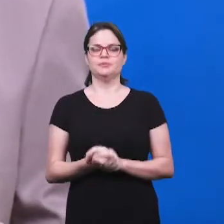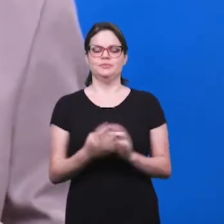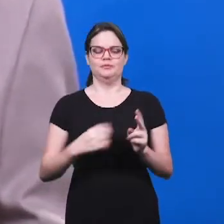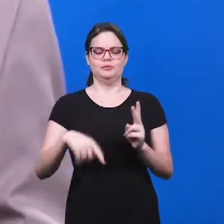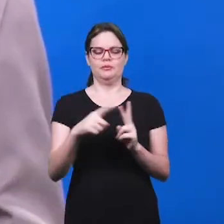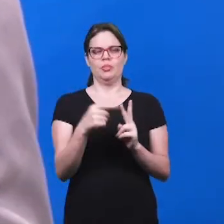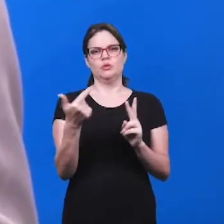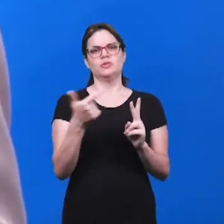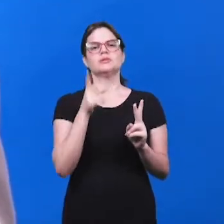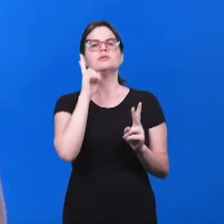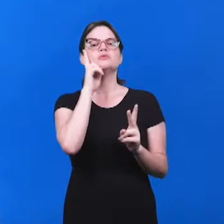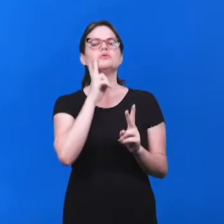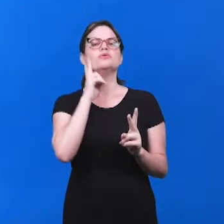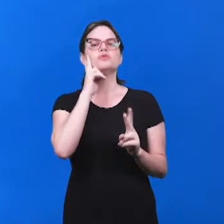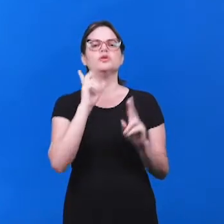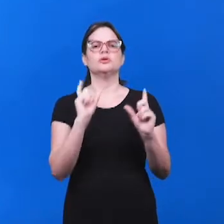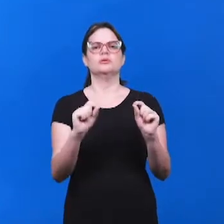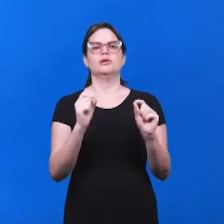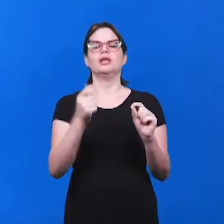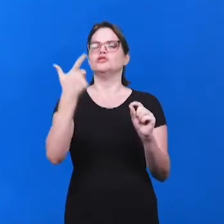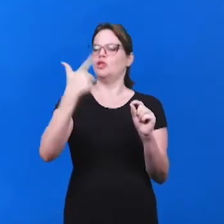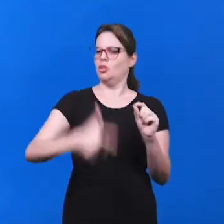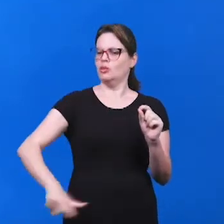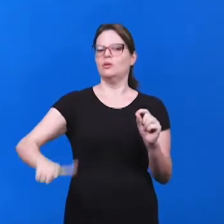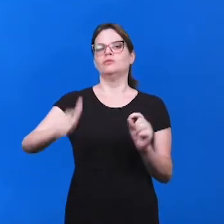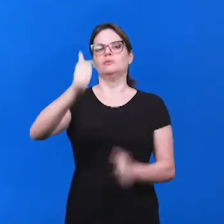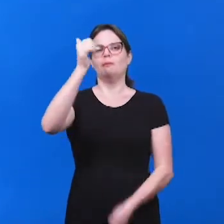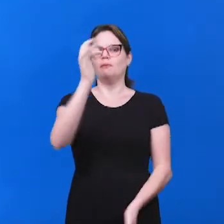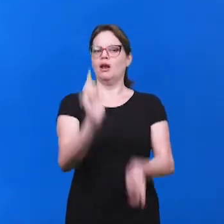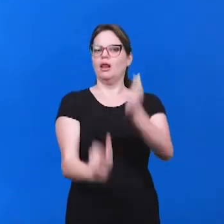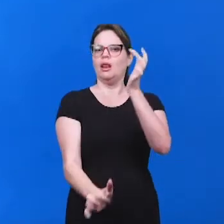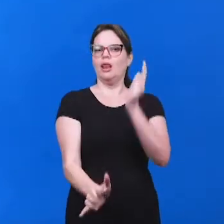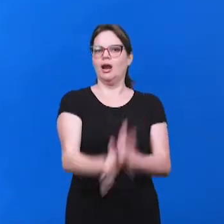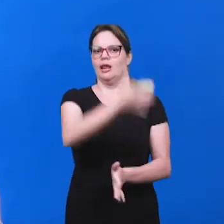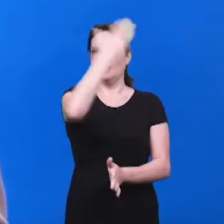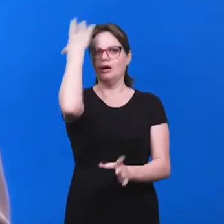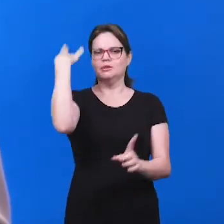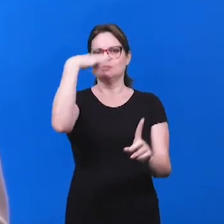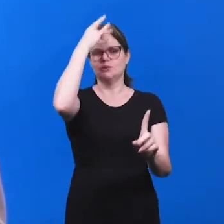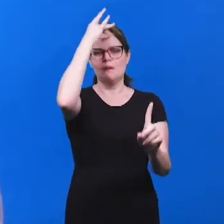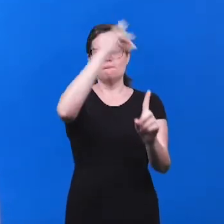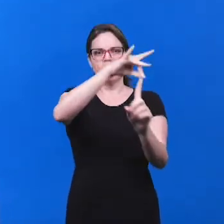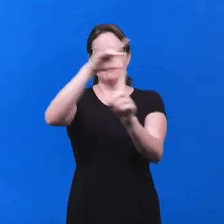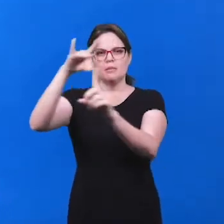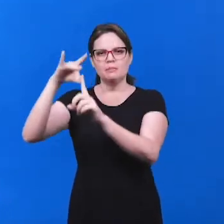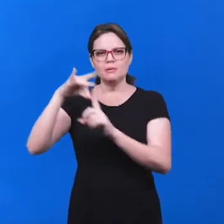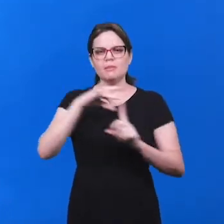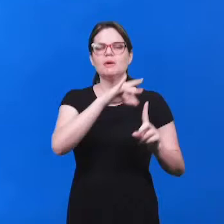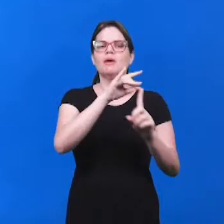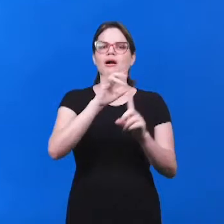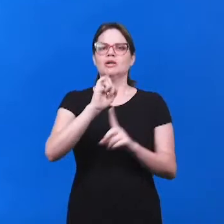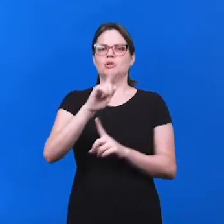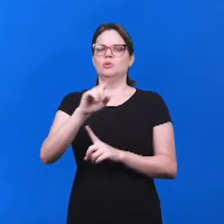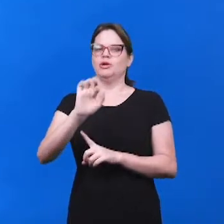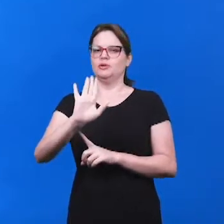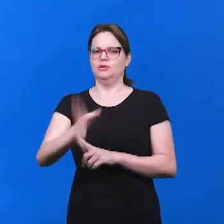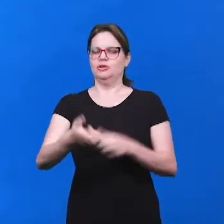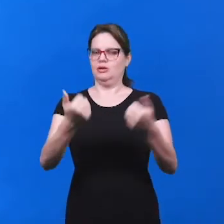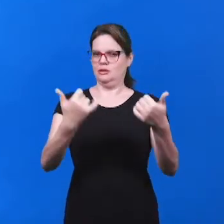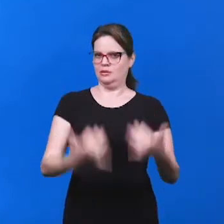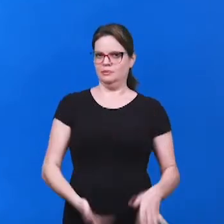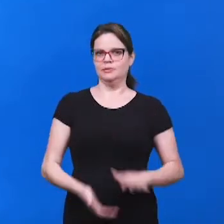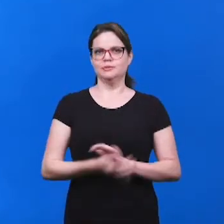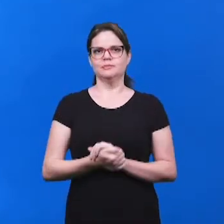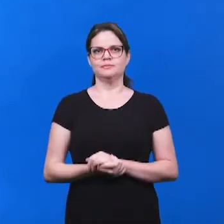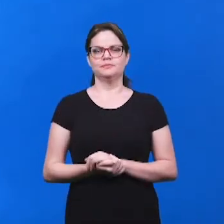a figura do outro derramamento do Espírito Santo sobre a igreja, conforme também foi bem colocado pelo Igor. E agora, a